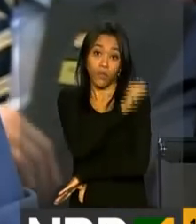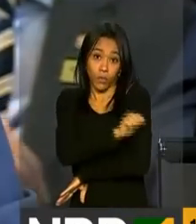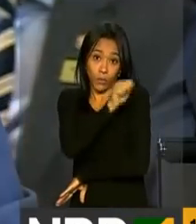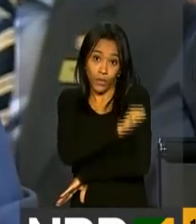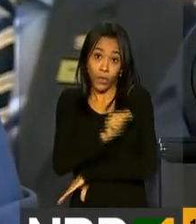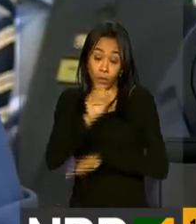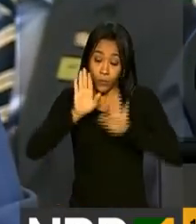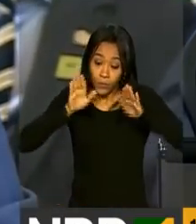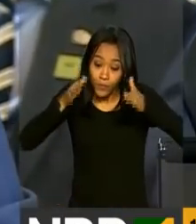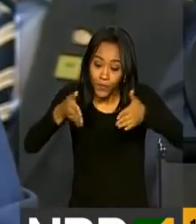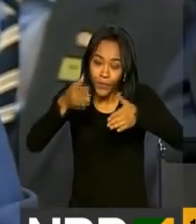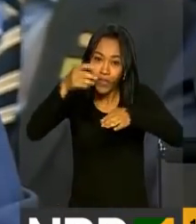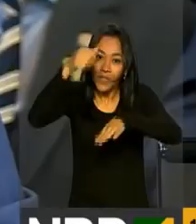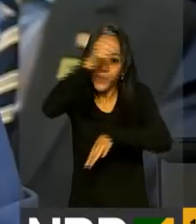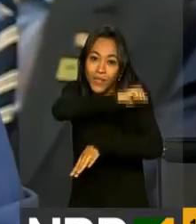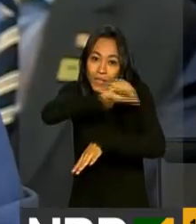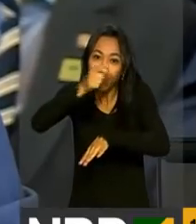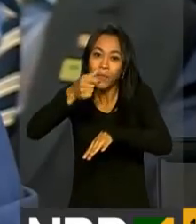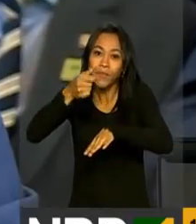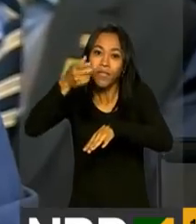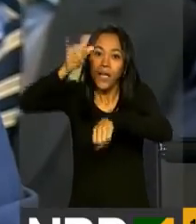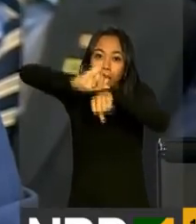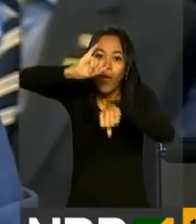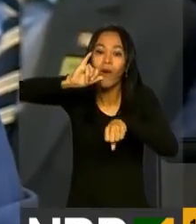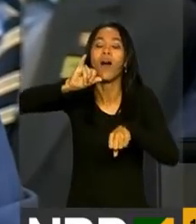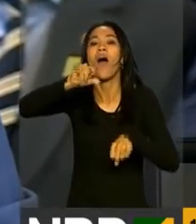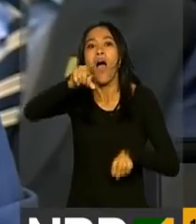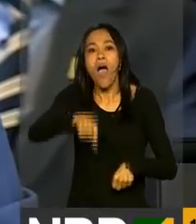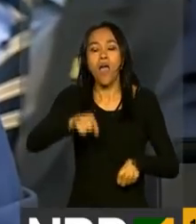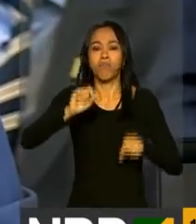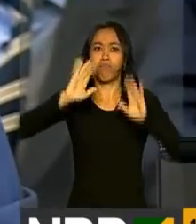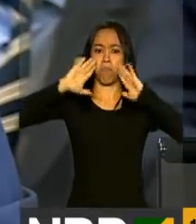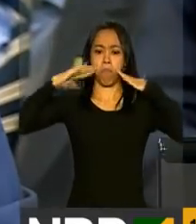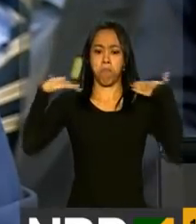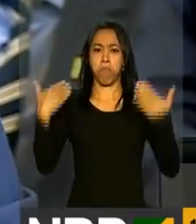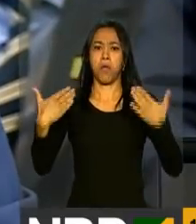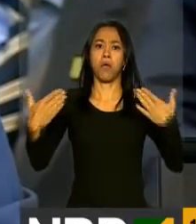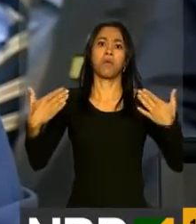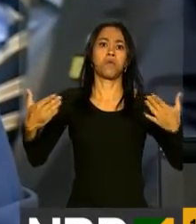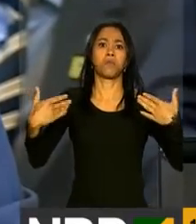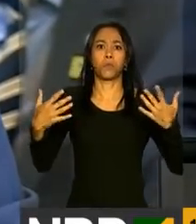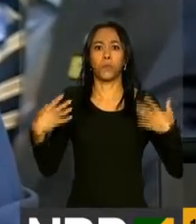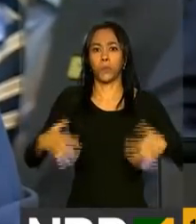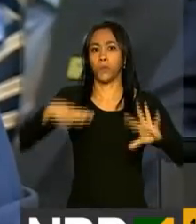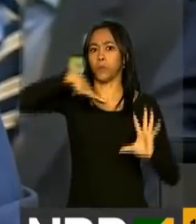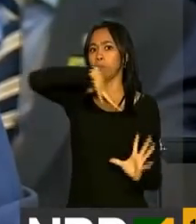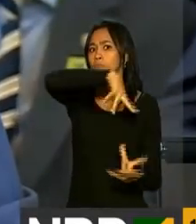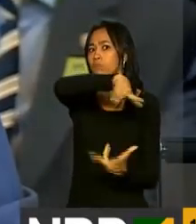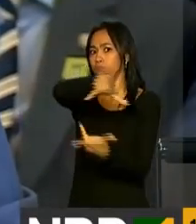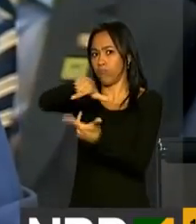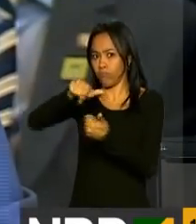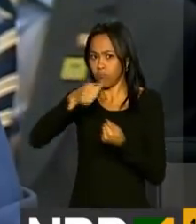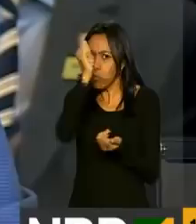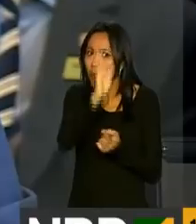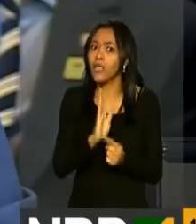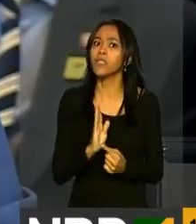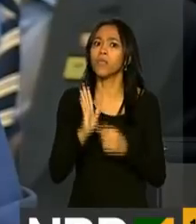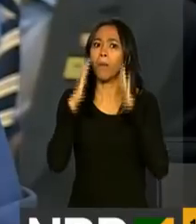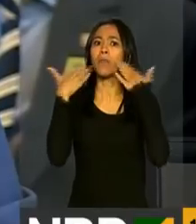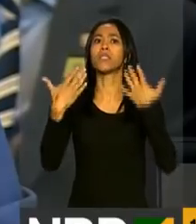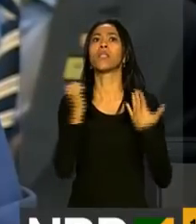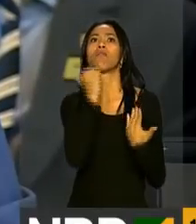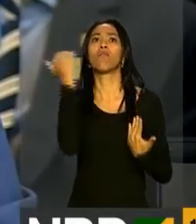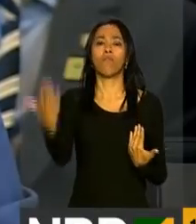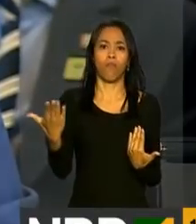a cidade do rio de janeiro é uma das uma visibilidade ambos dá uma visibilidade muito maior ao brasil e